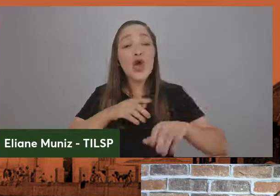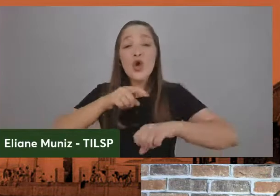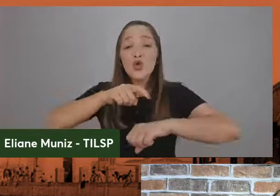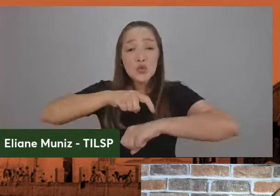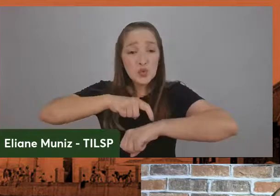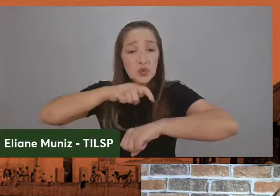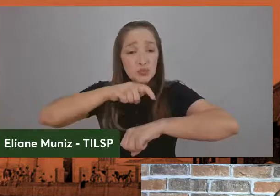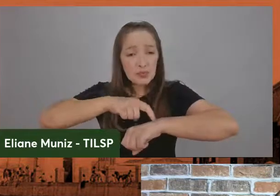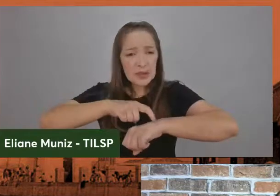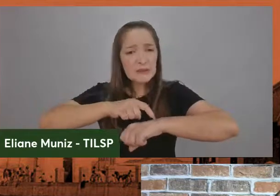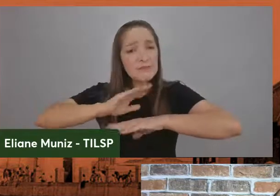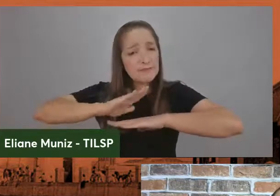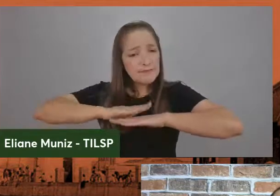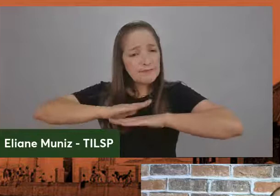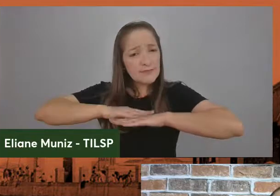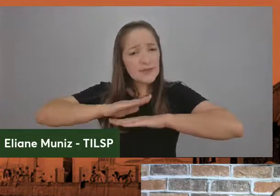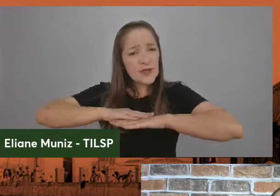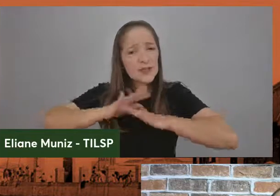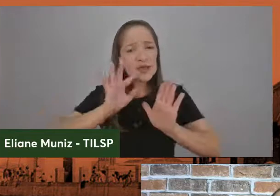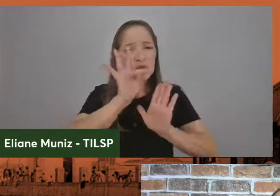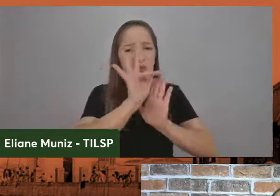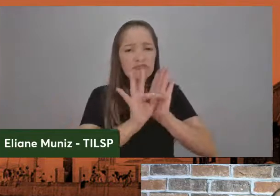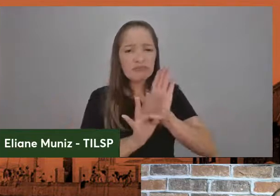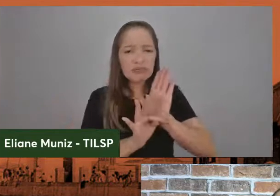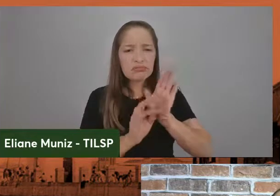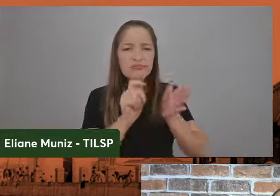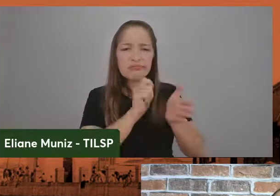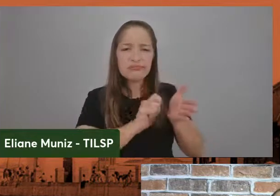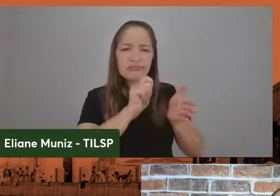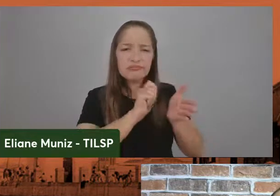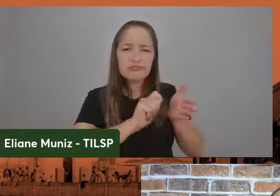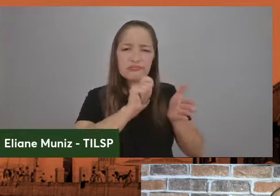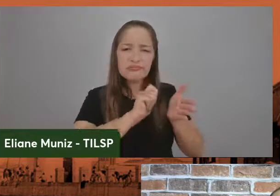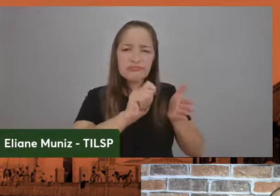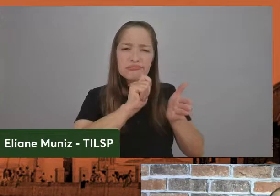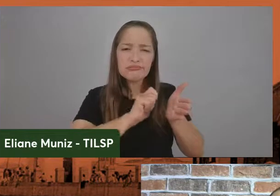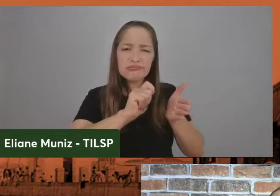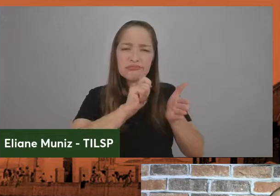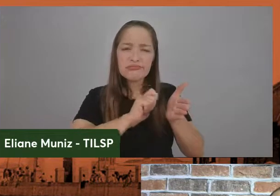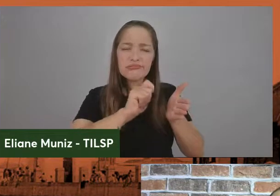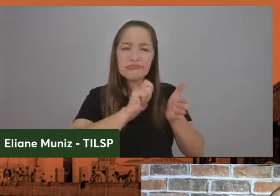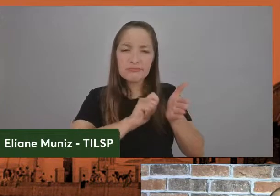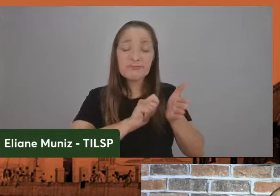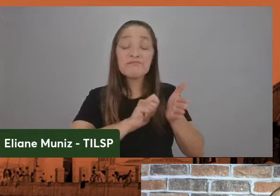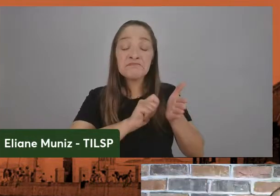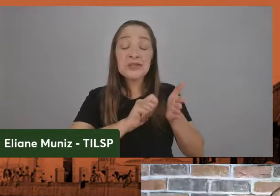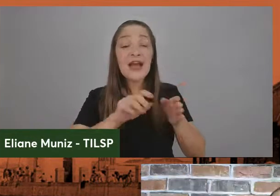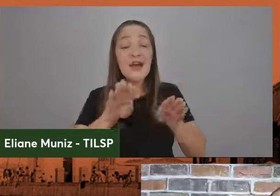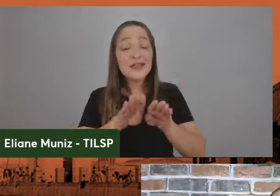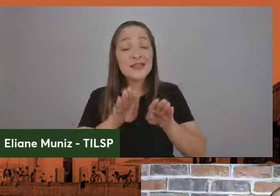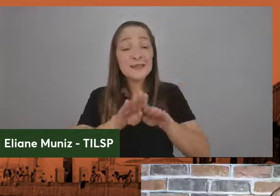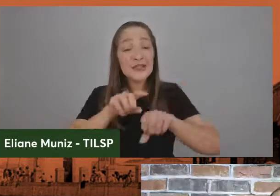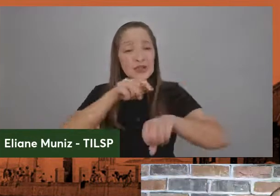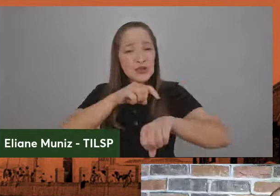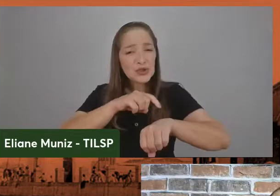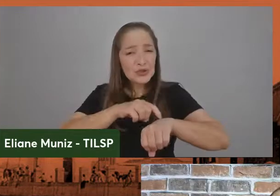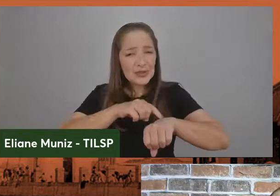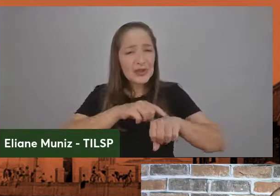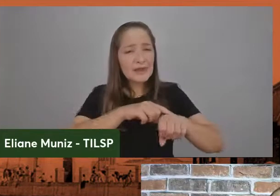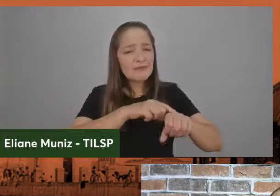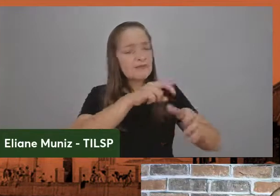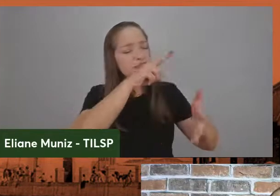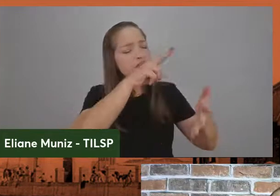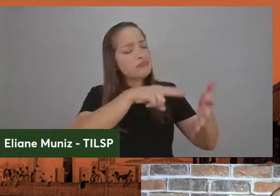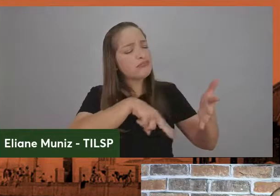o tempo da produção do texto, né? Da escrita do texto, e o tempo da leitura também do